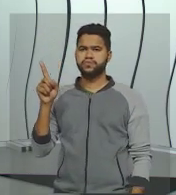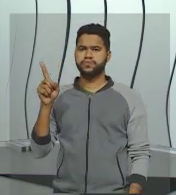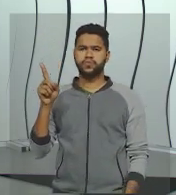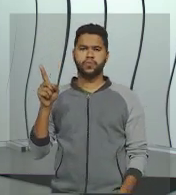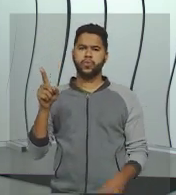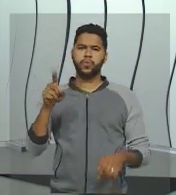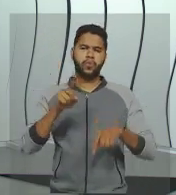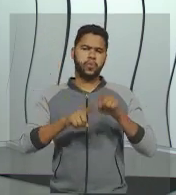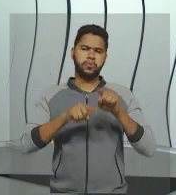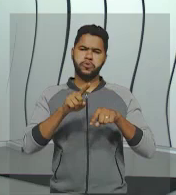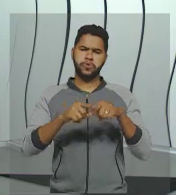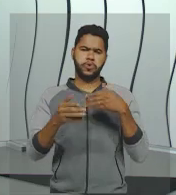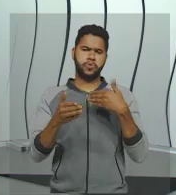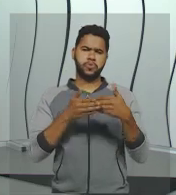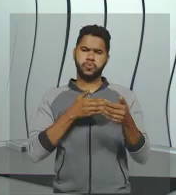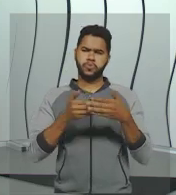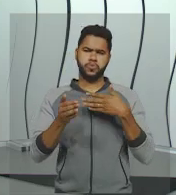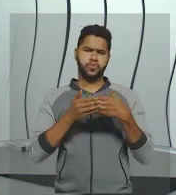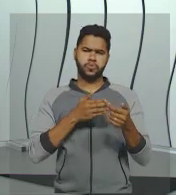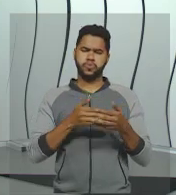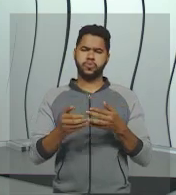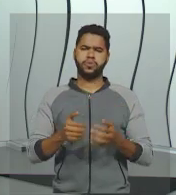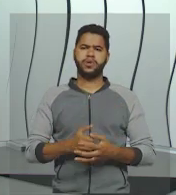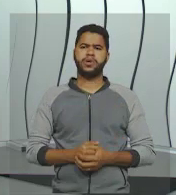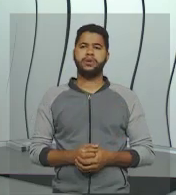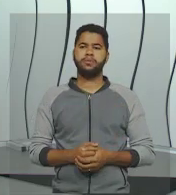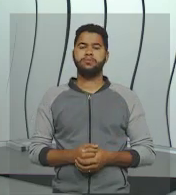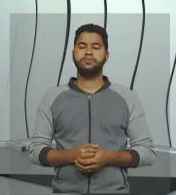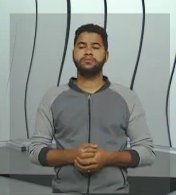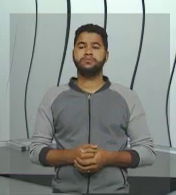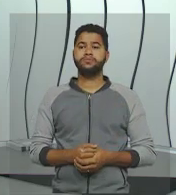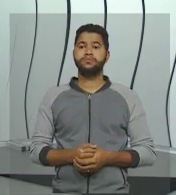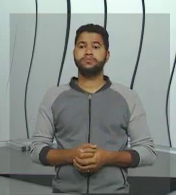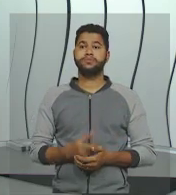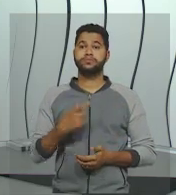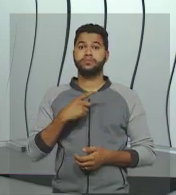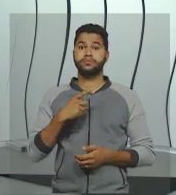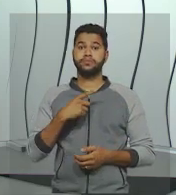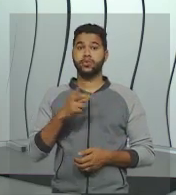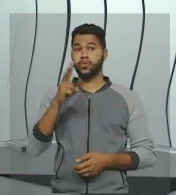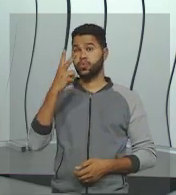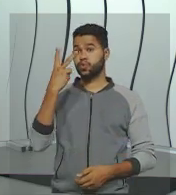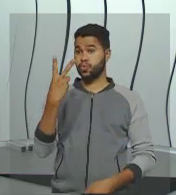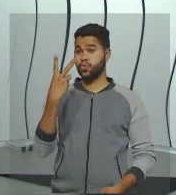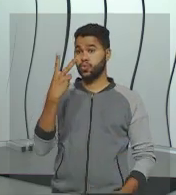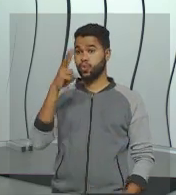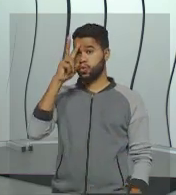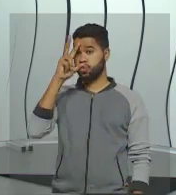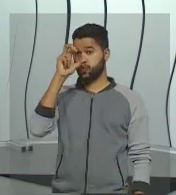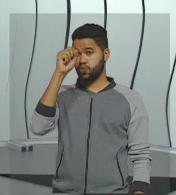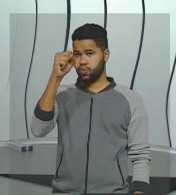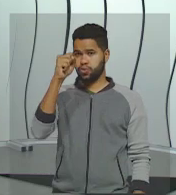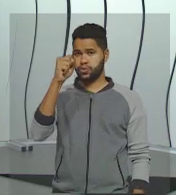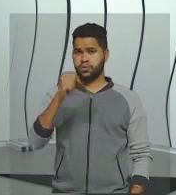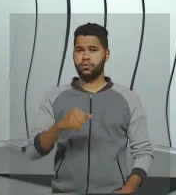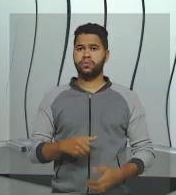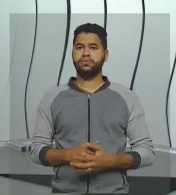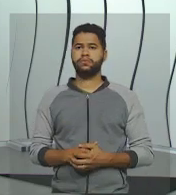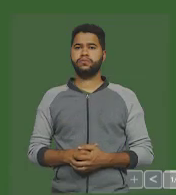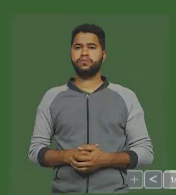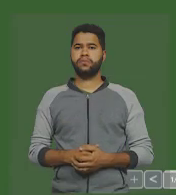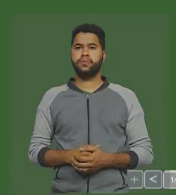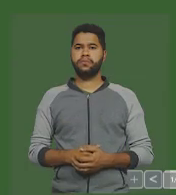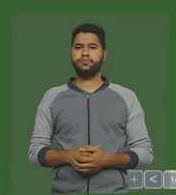qualquer, um objeto aonde eu vou aplicar duas forças sobre ele. Duas forças